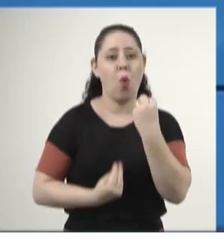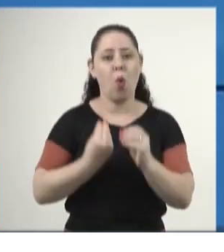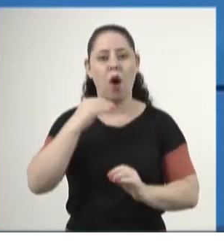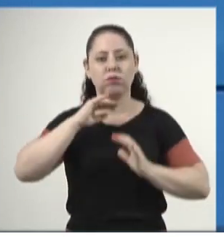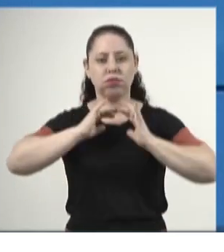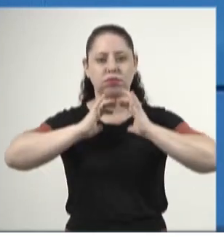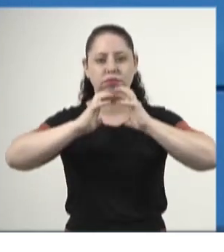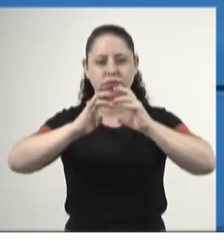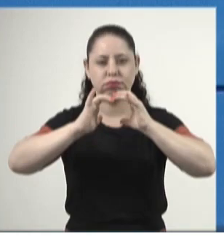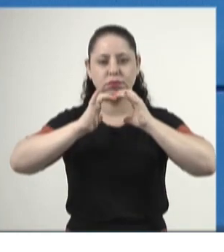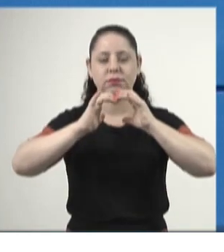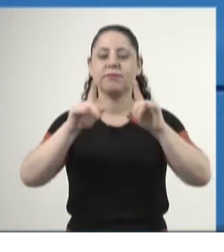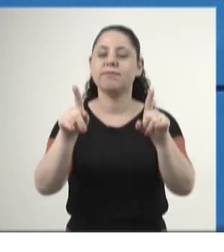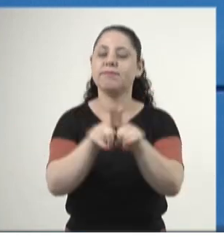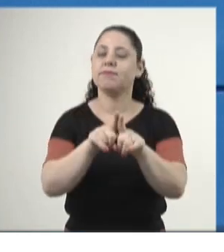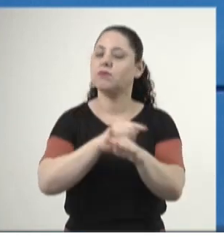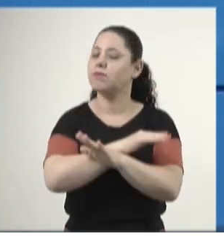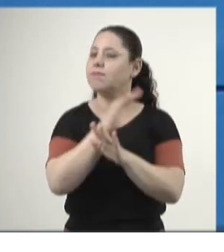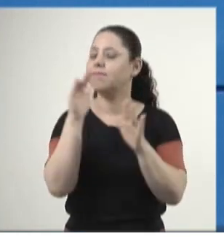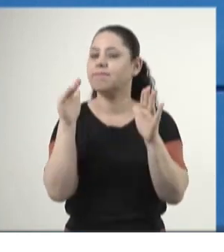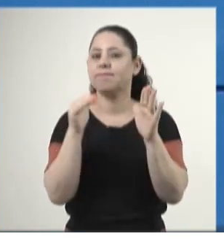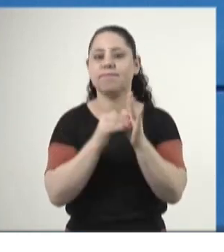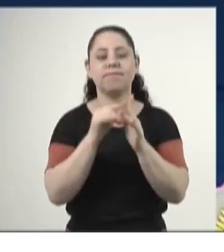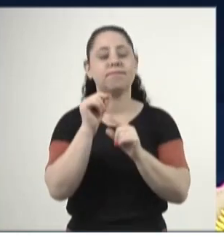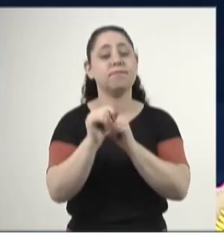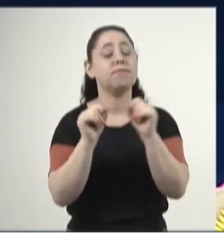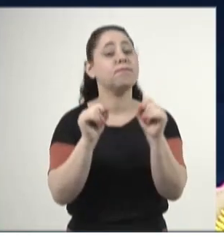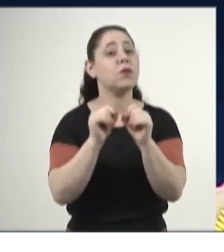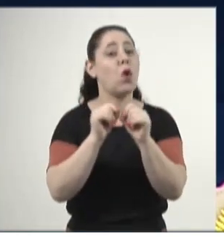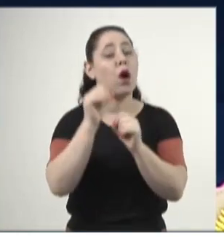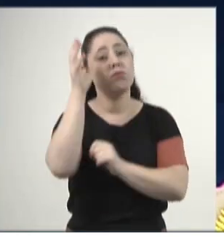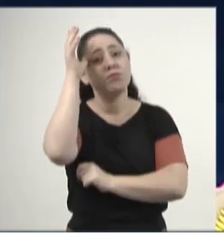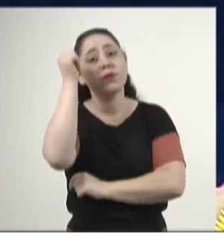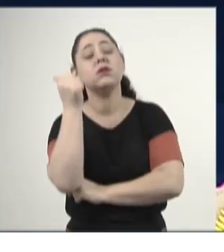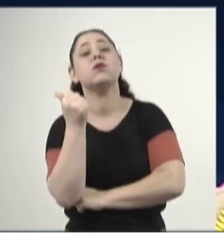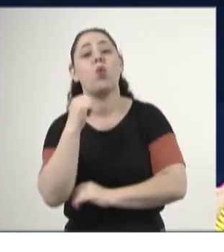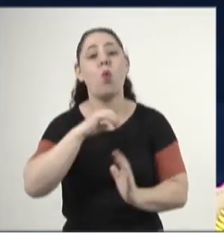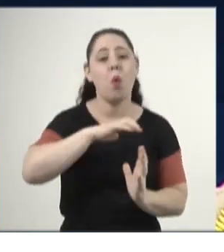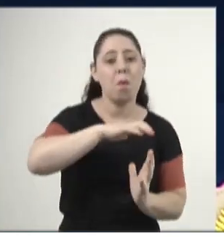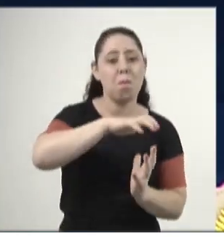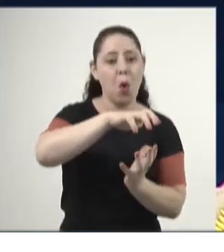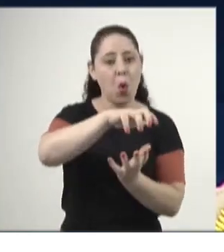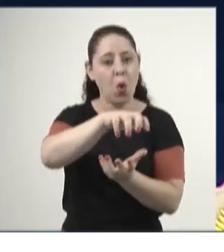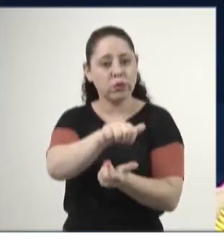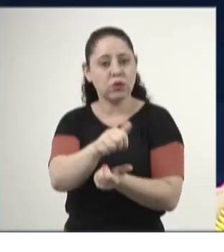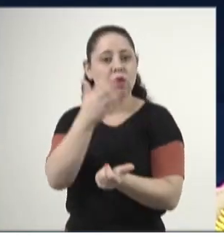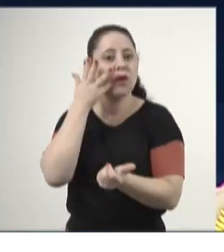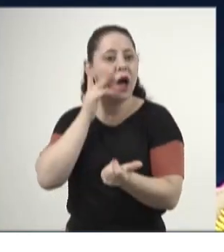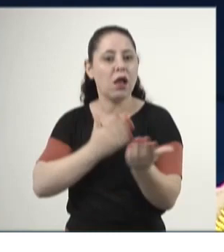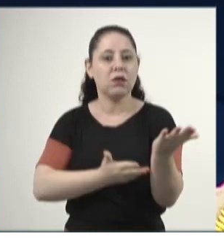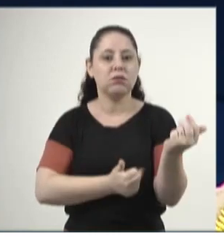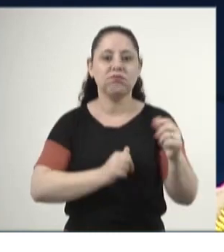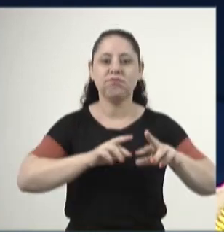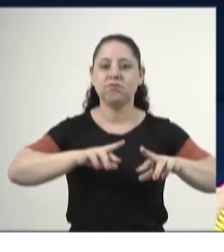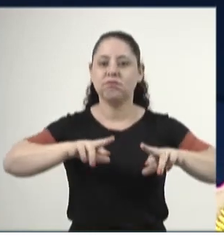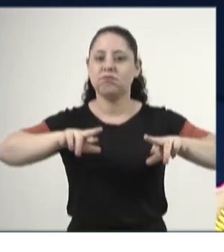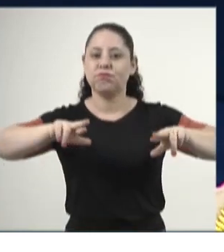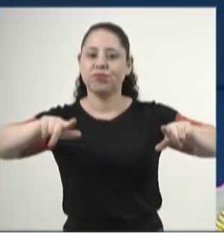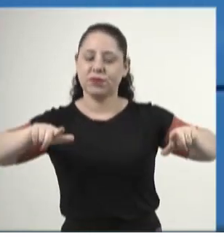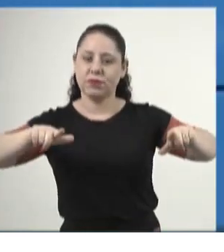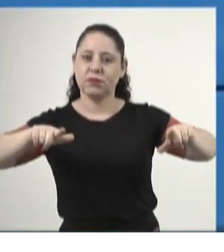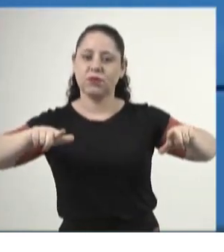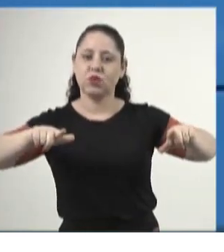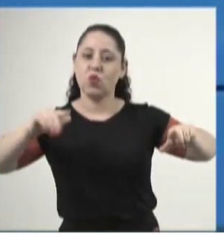mental. Então, isso nos leva à conclusão de que o mundo da criança e do adolescente é um mundo completamente